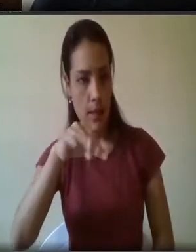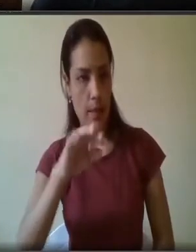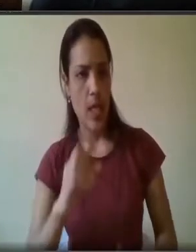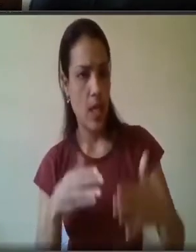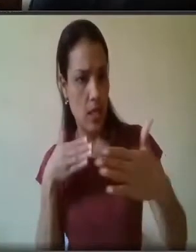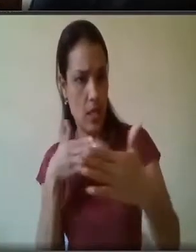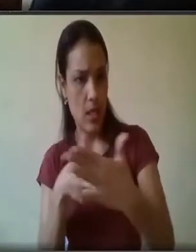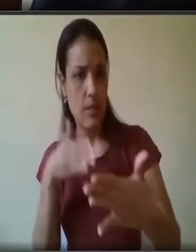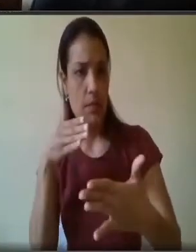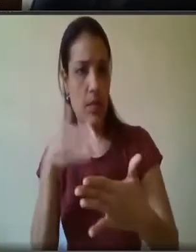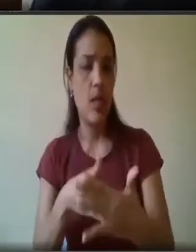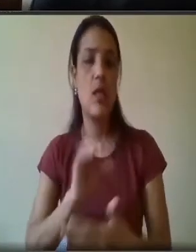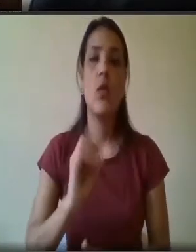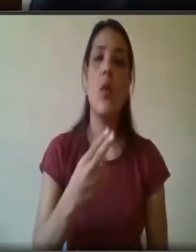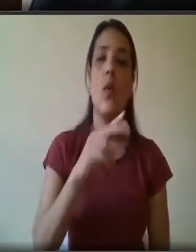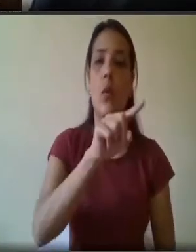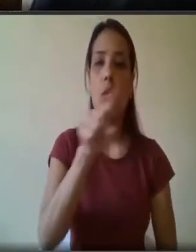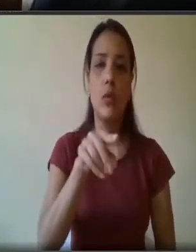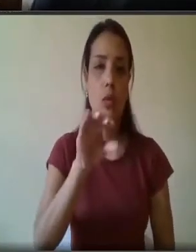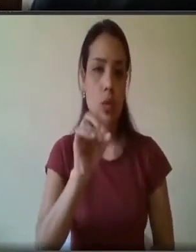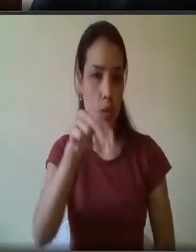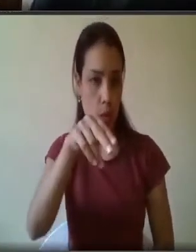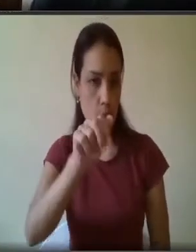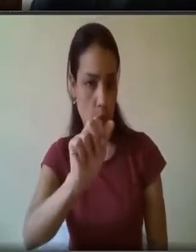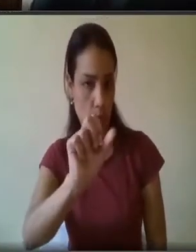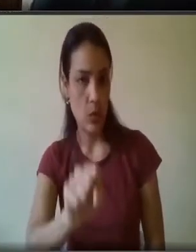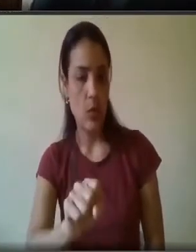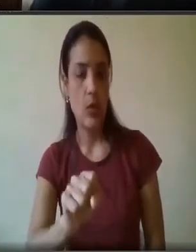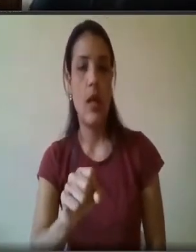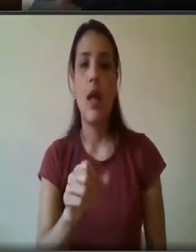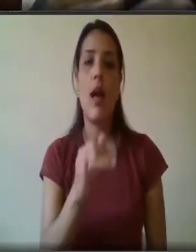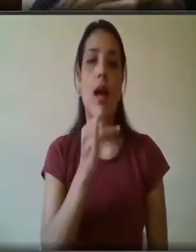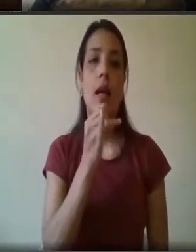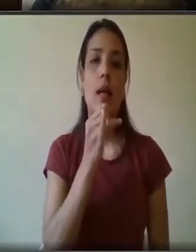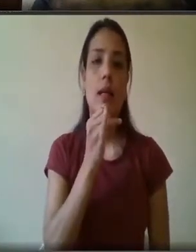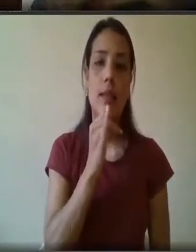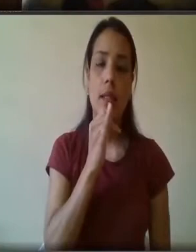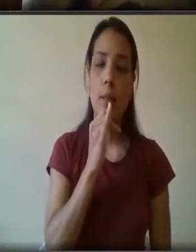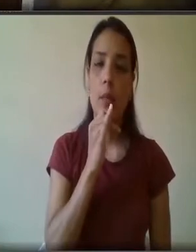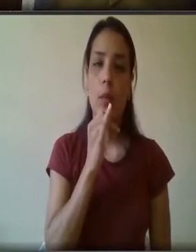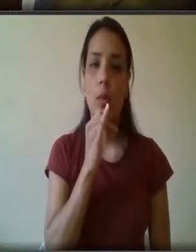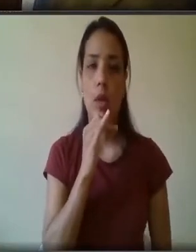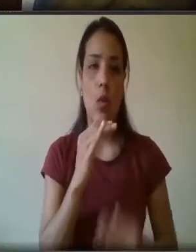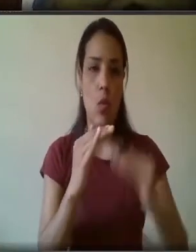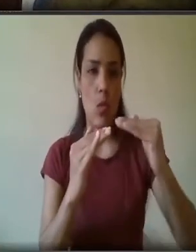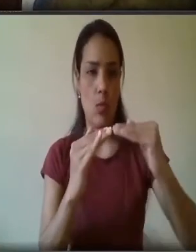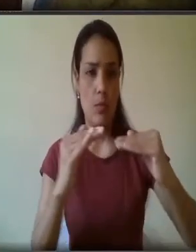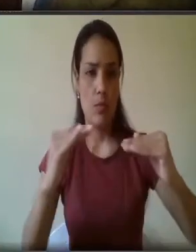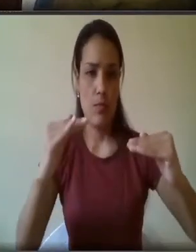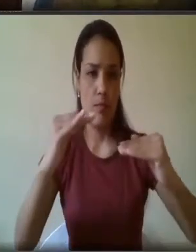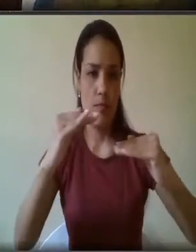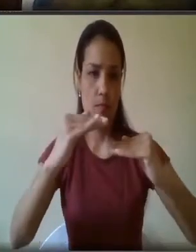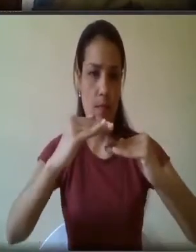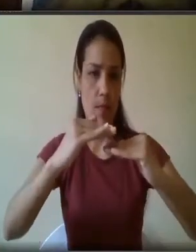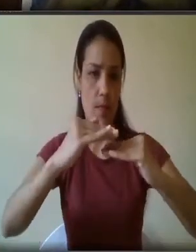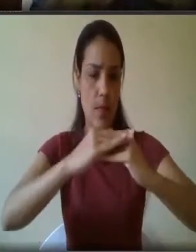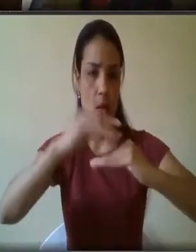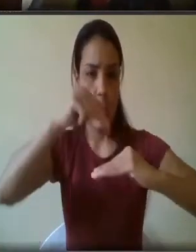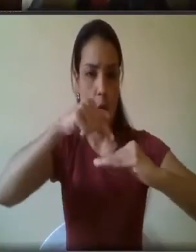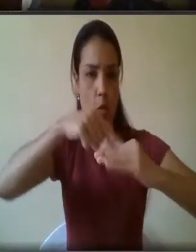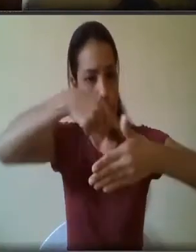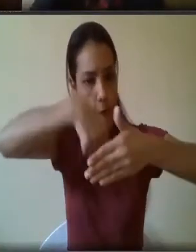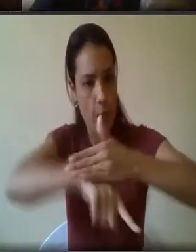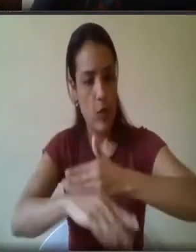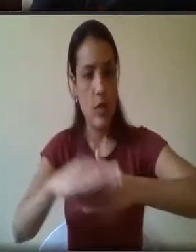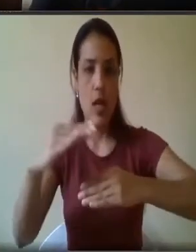subducção. O que é isso? É quando uma mergulha e a outra vem por cima dela e elas vão fazer um processo de